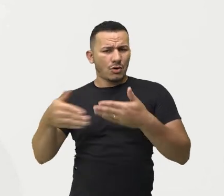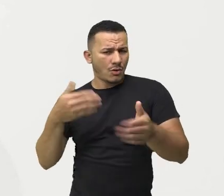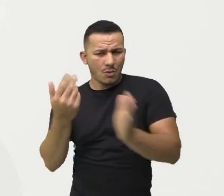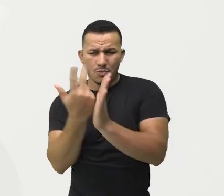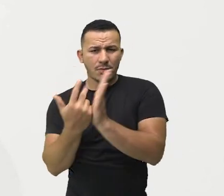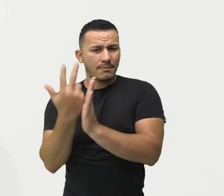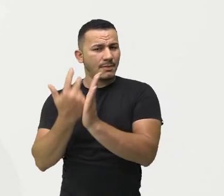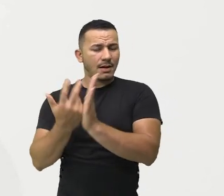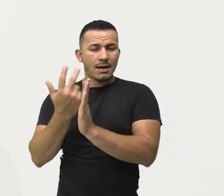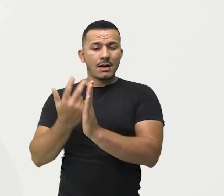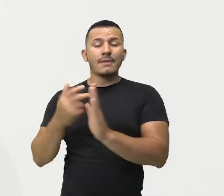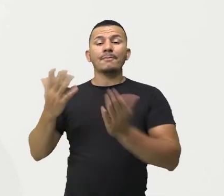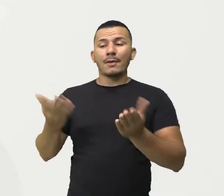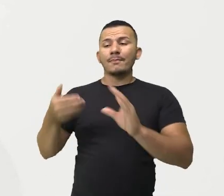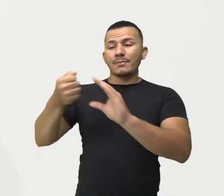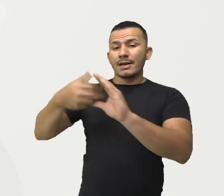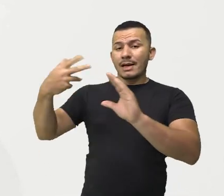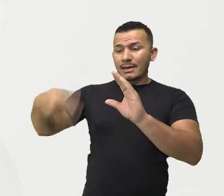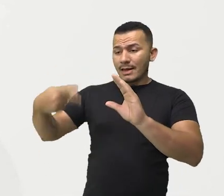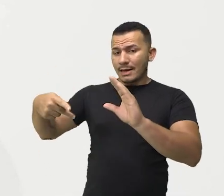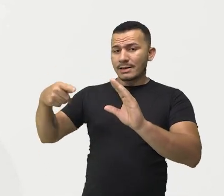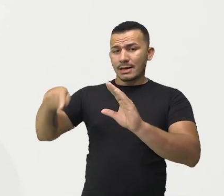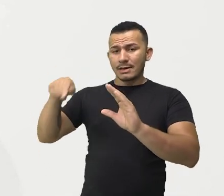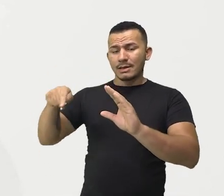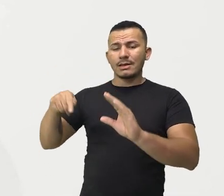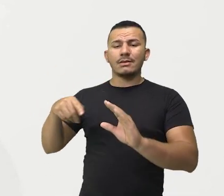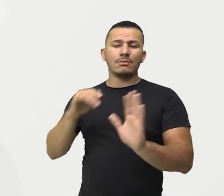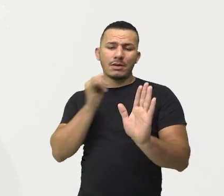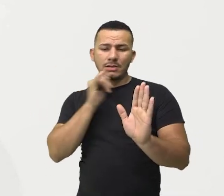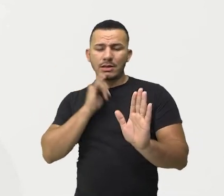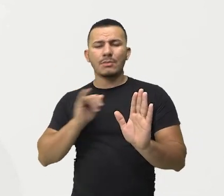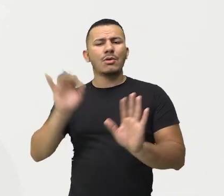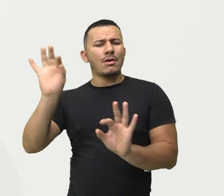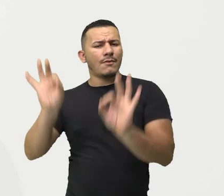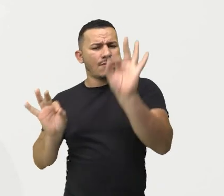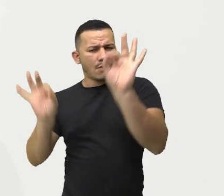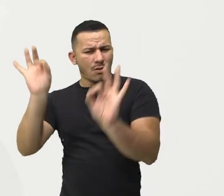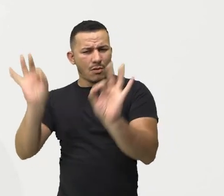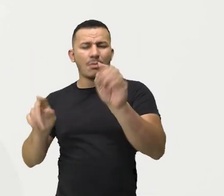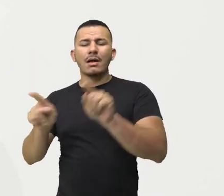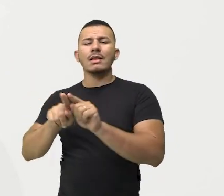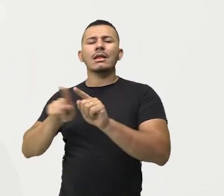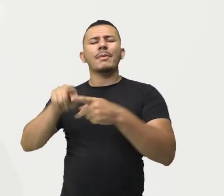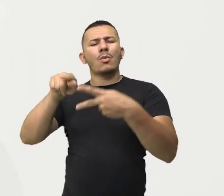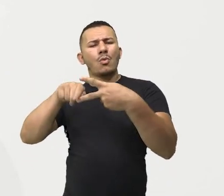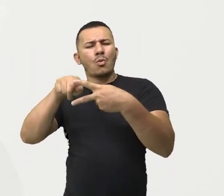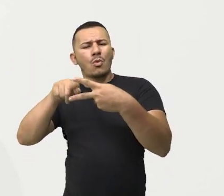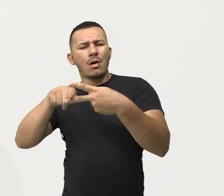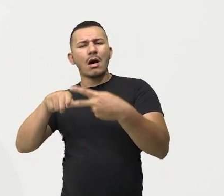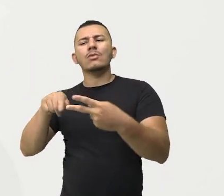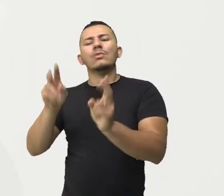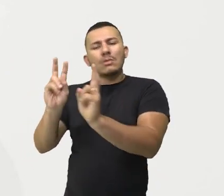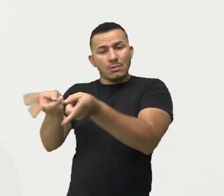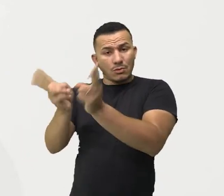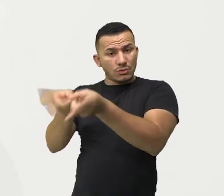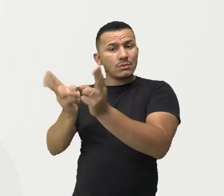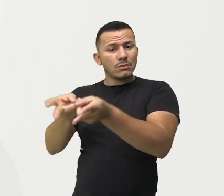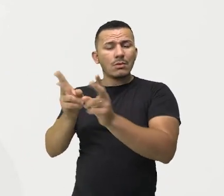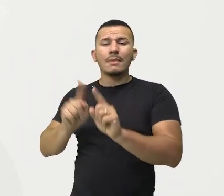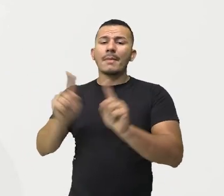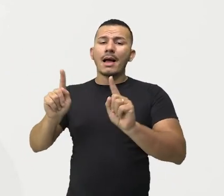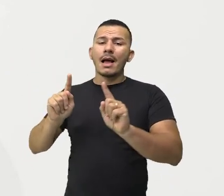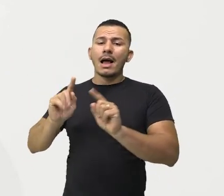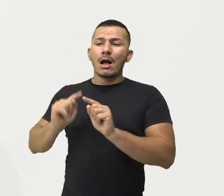desenho, as características principais, como a forma e os ângulos, são preservados, mas